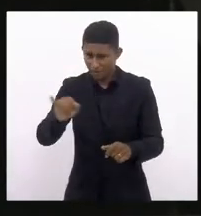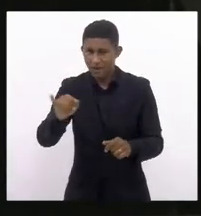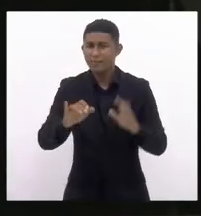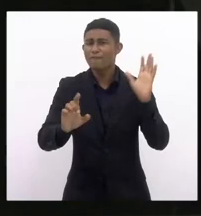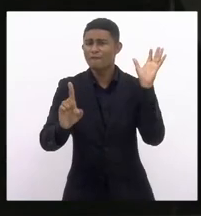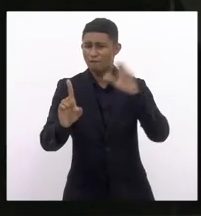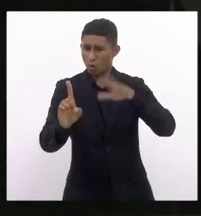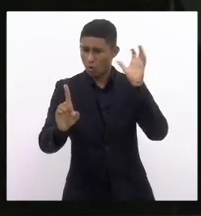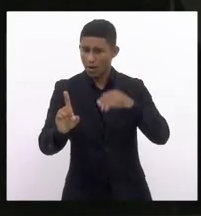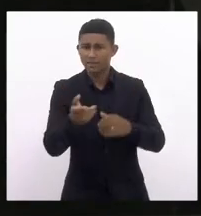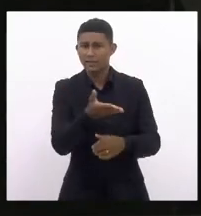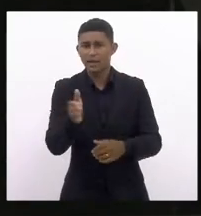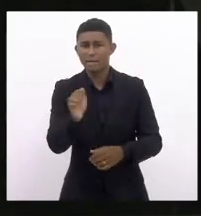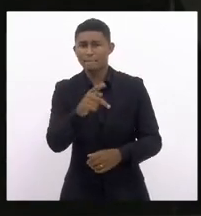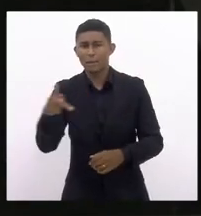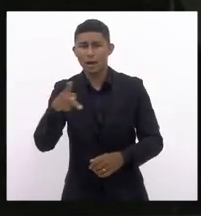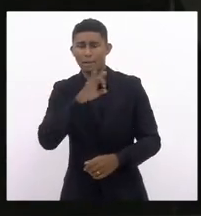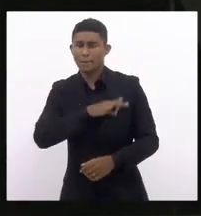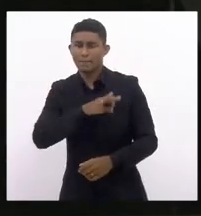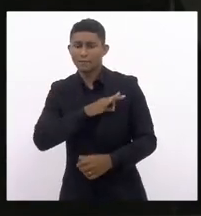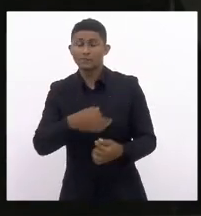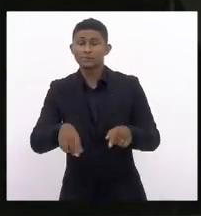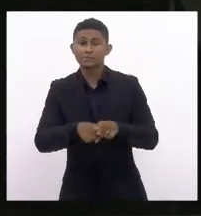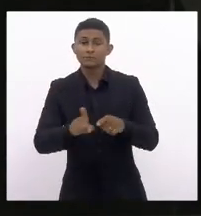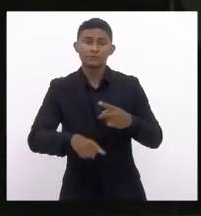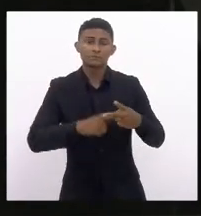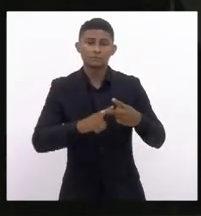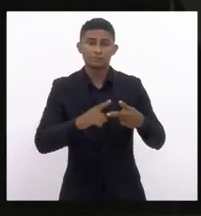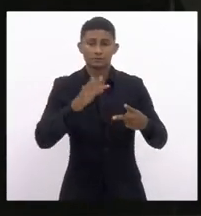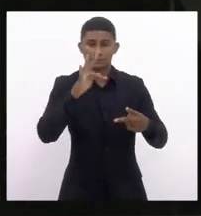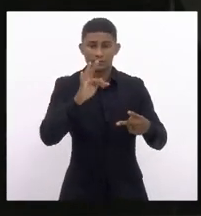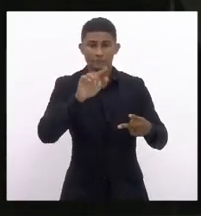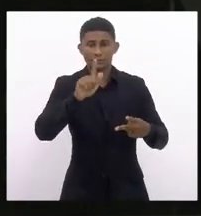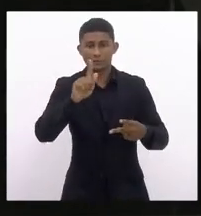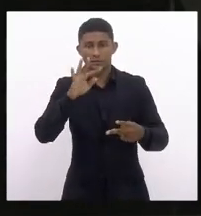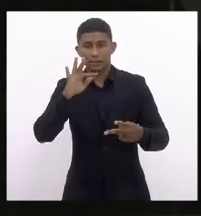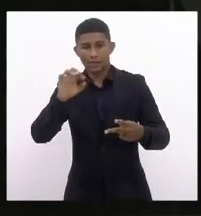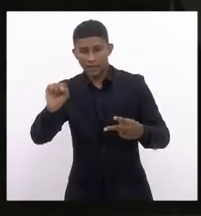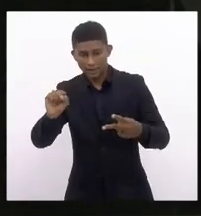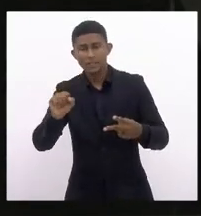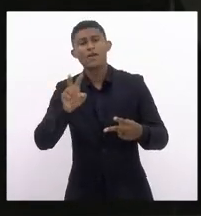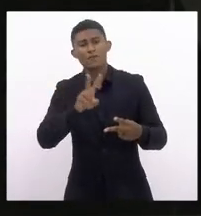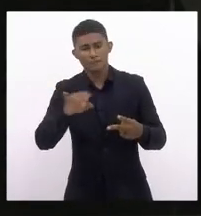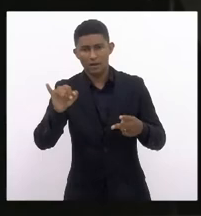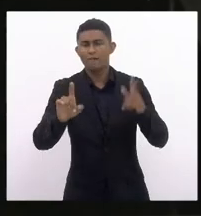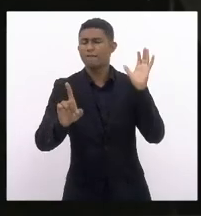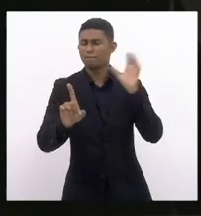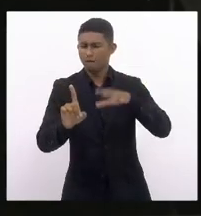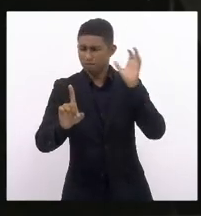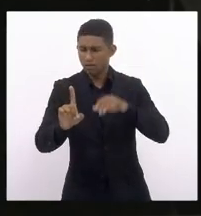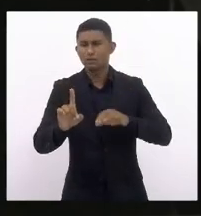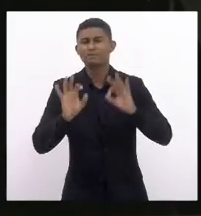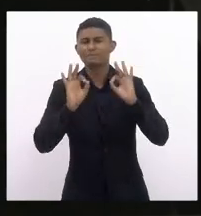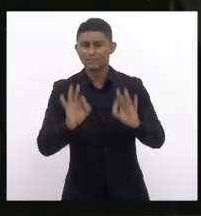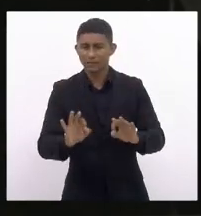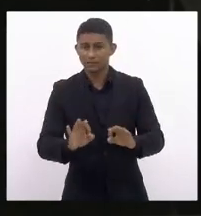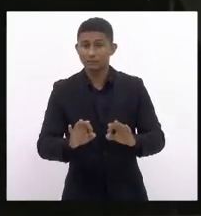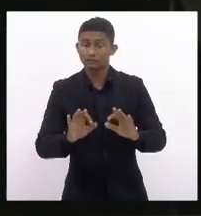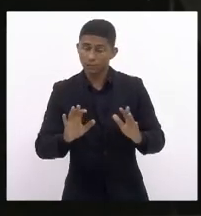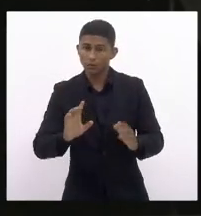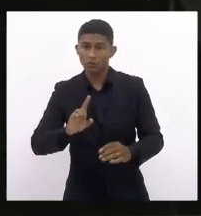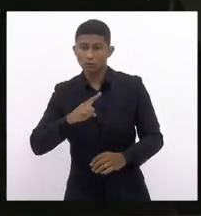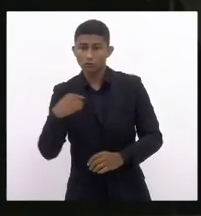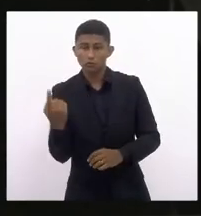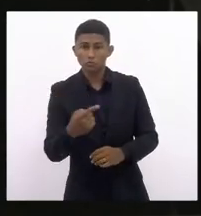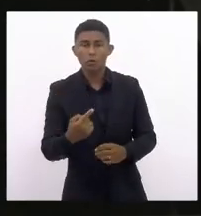no fundo de garantia que esses trabalhadores têm direito a receber. O que nós defendemos é